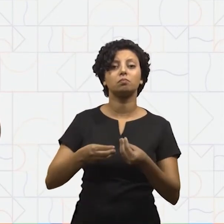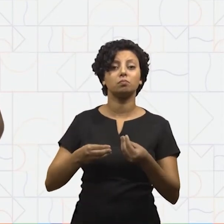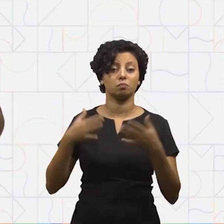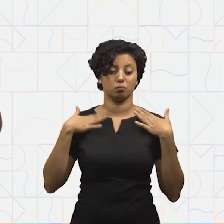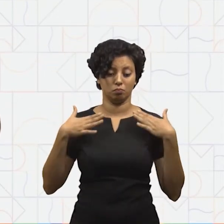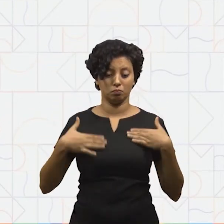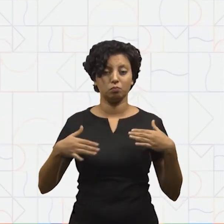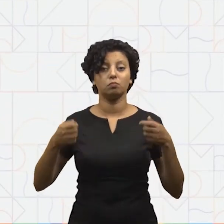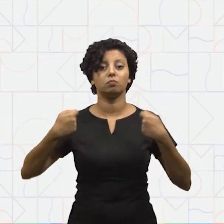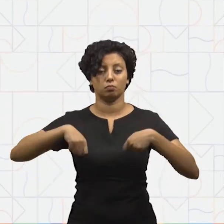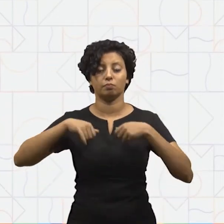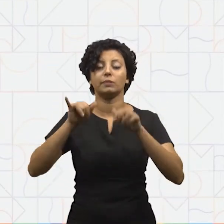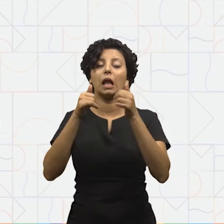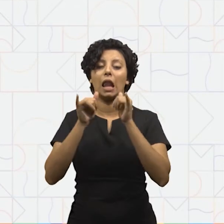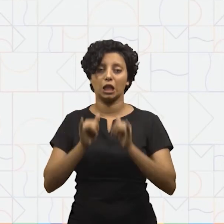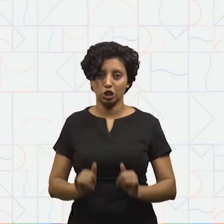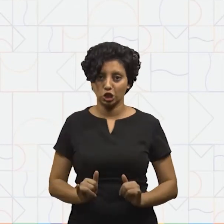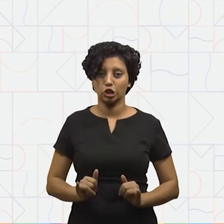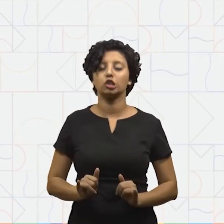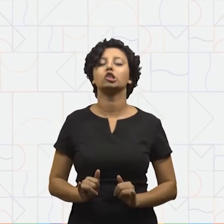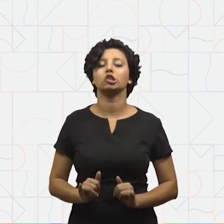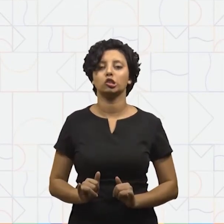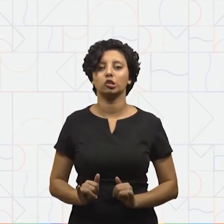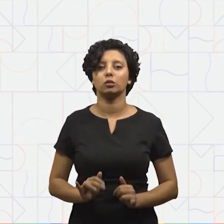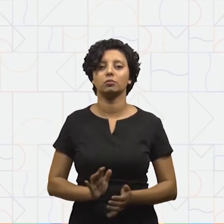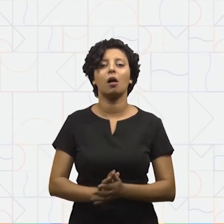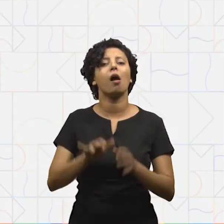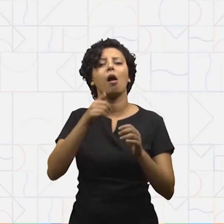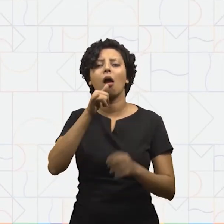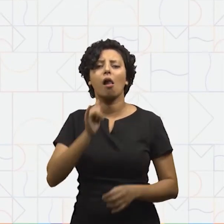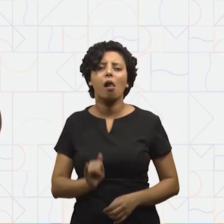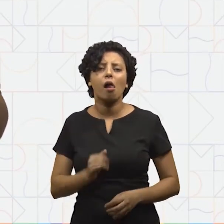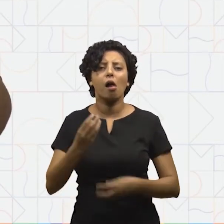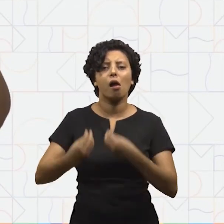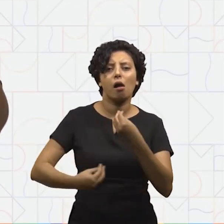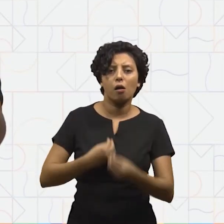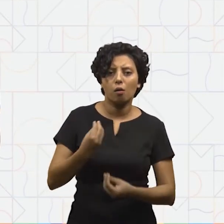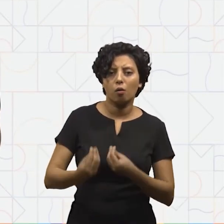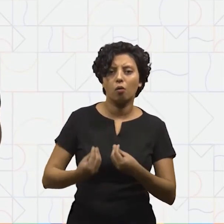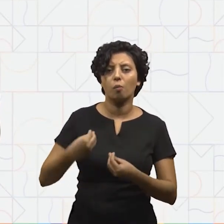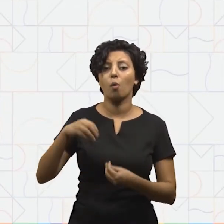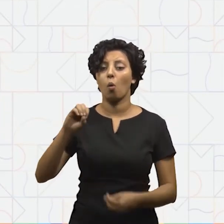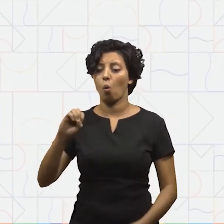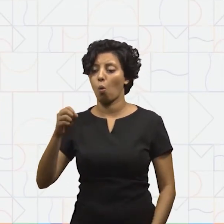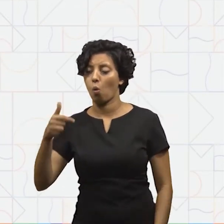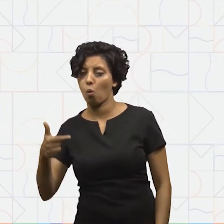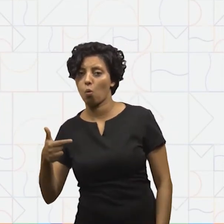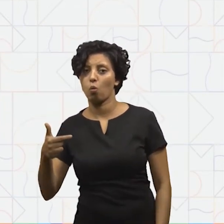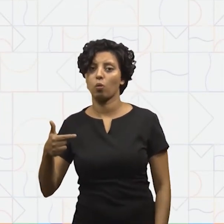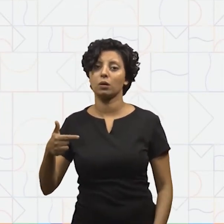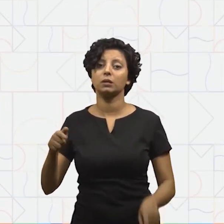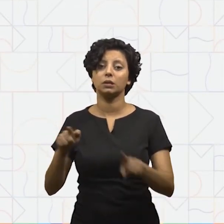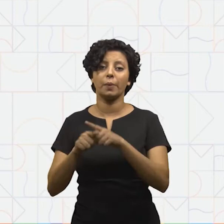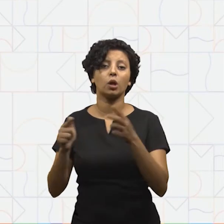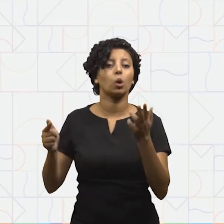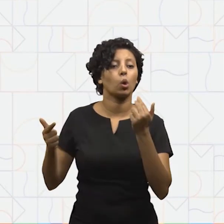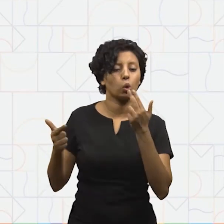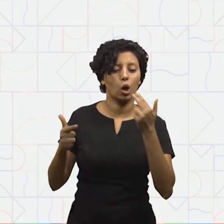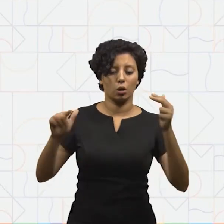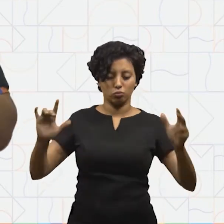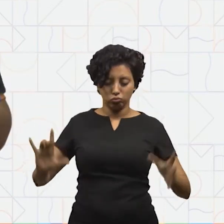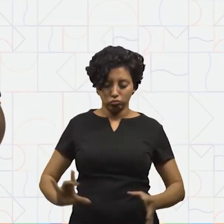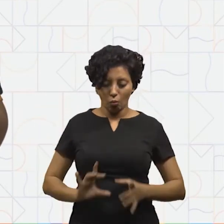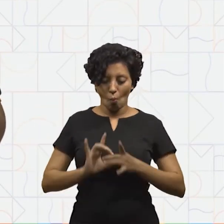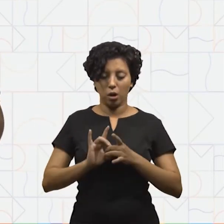de energia. Energia que vem do encontro de oxigênio e nutrientes